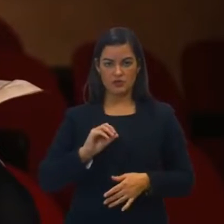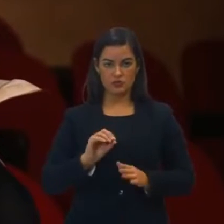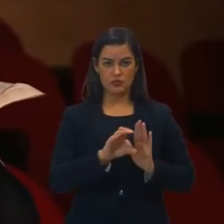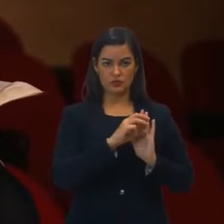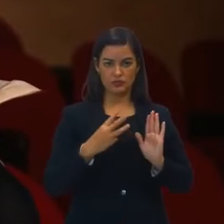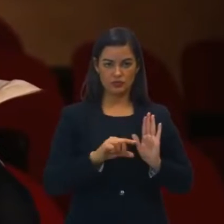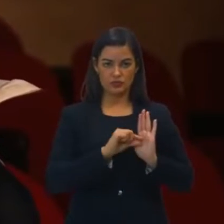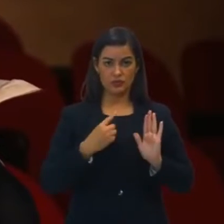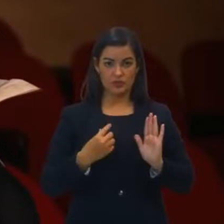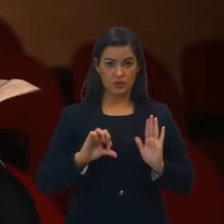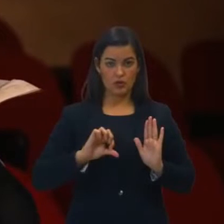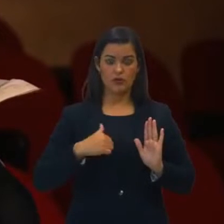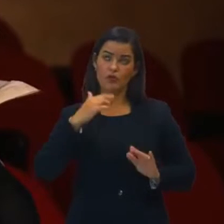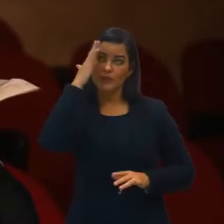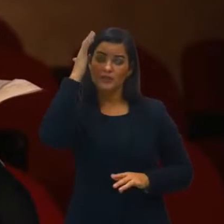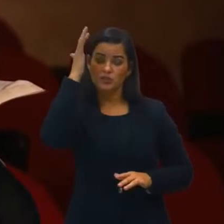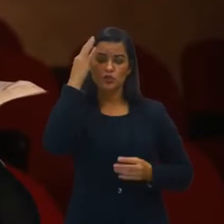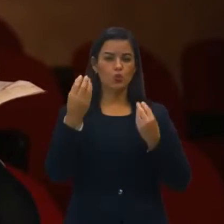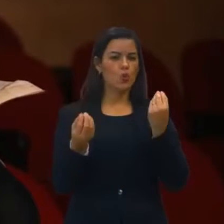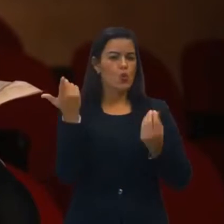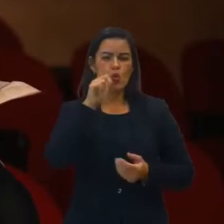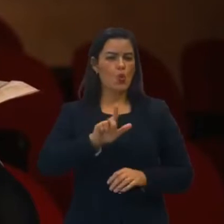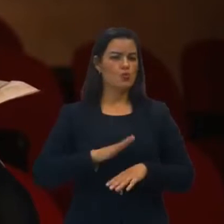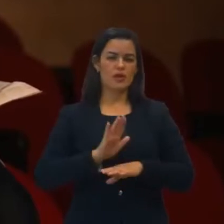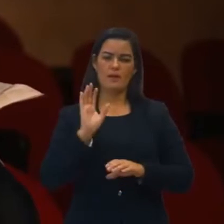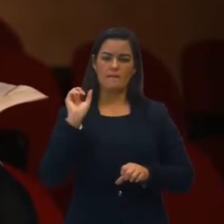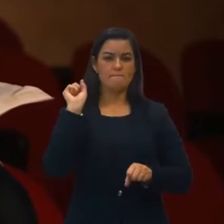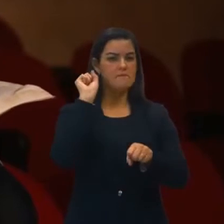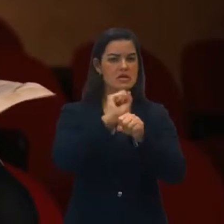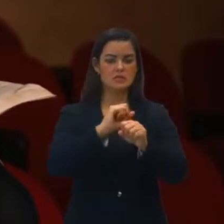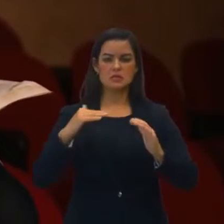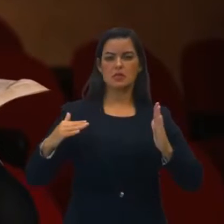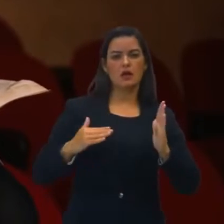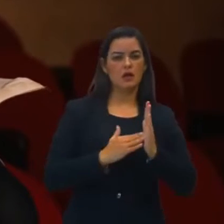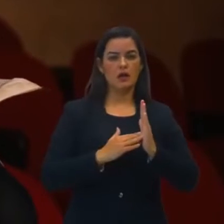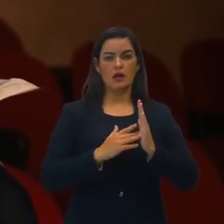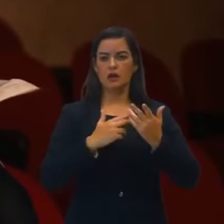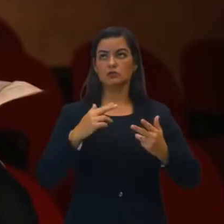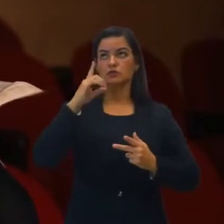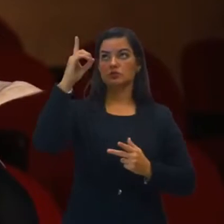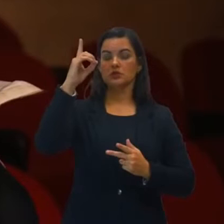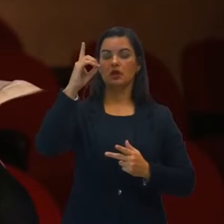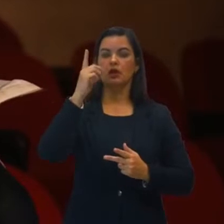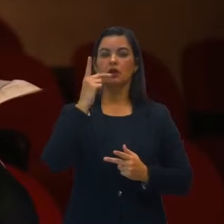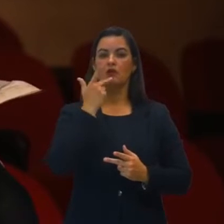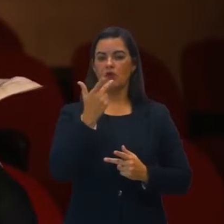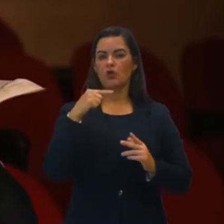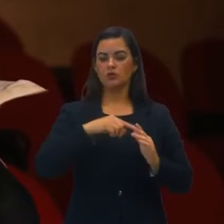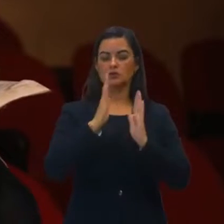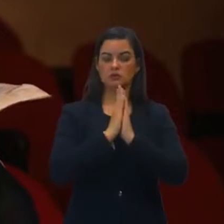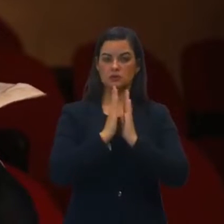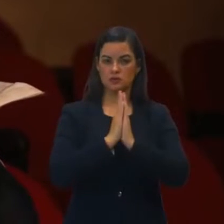tem mais como pedir de forma mais ousada e audaciosa do que ele fez nesta oração.